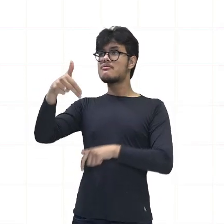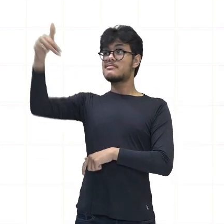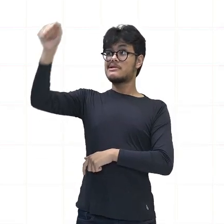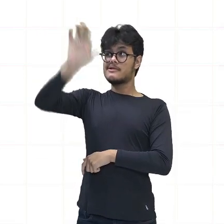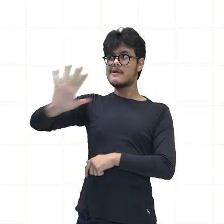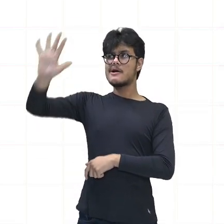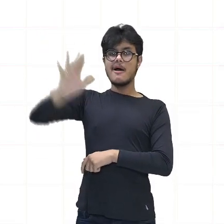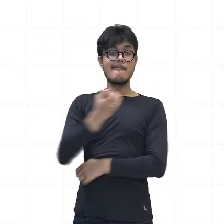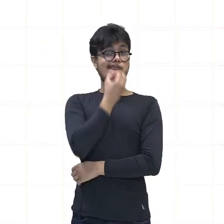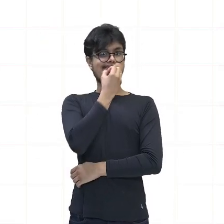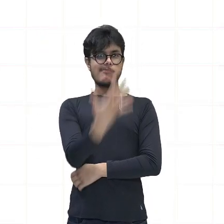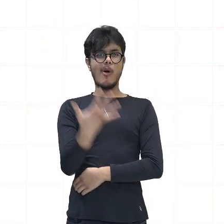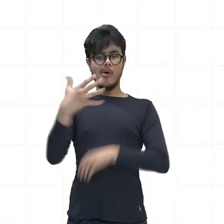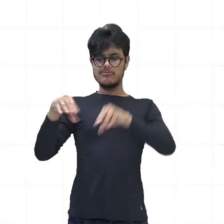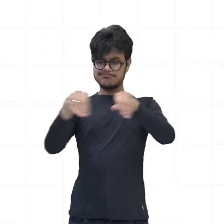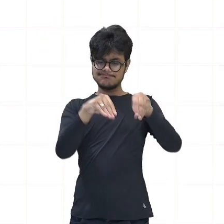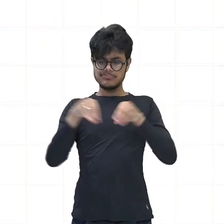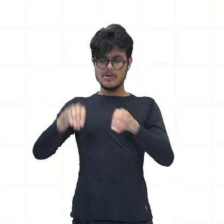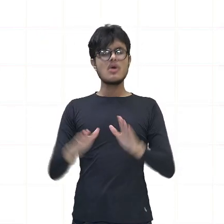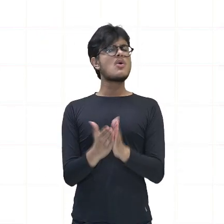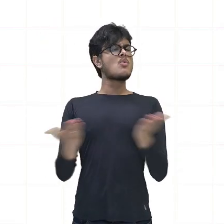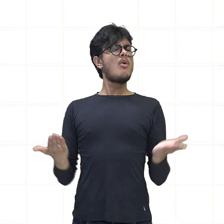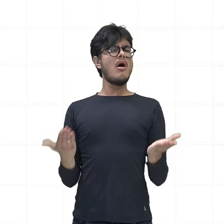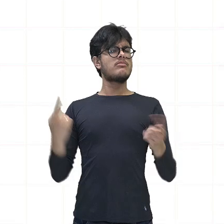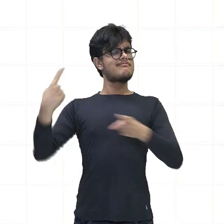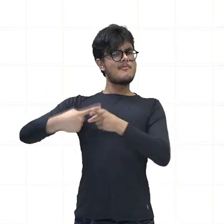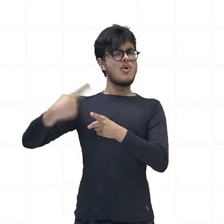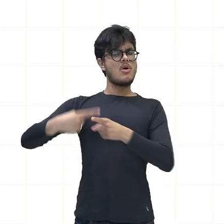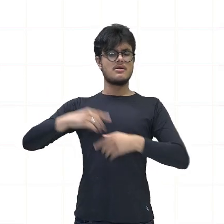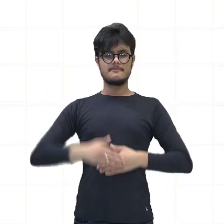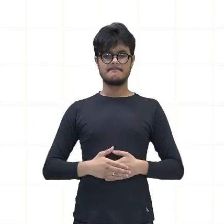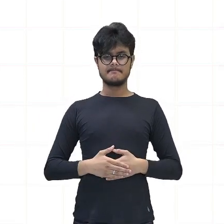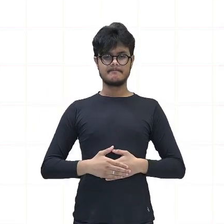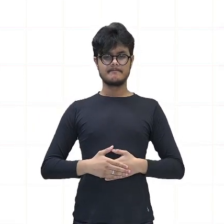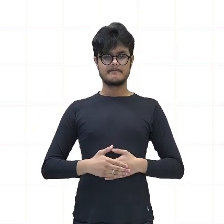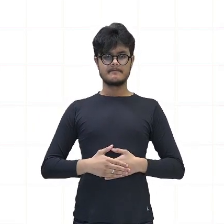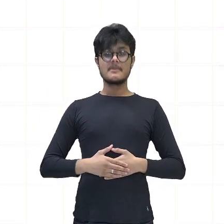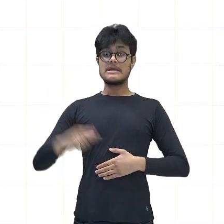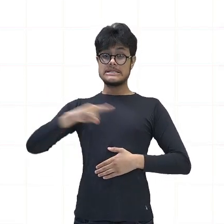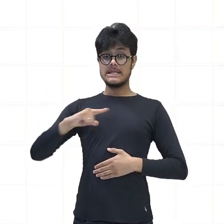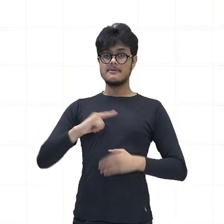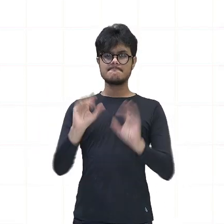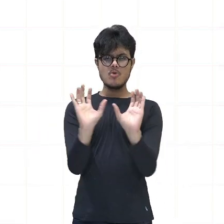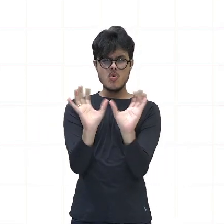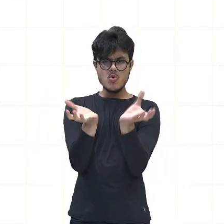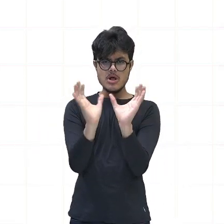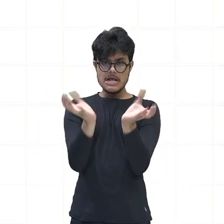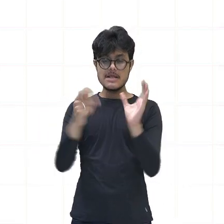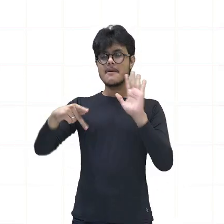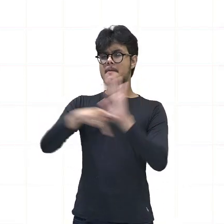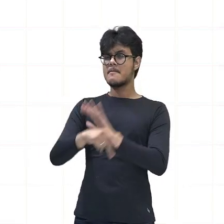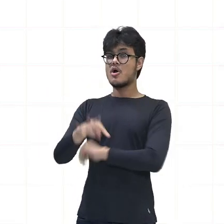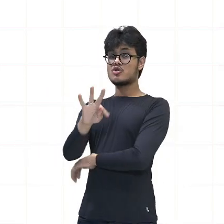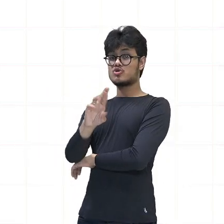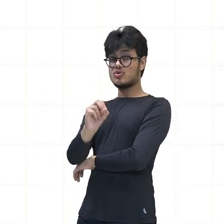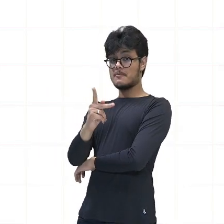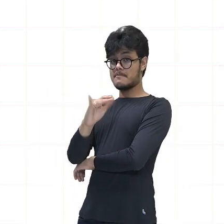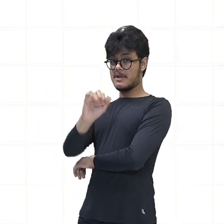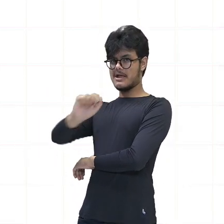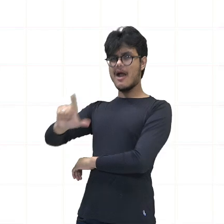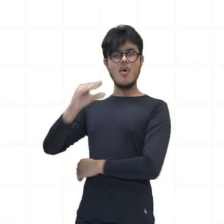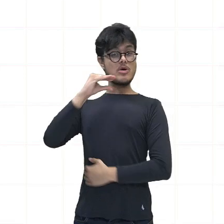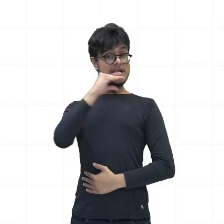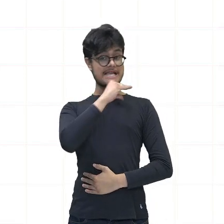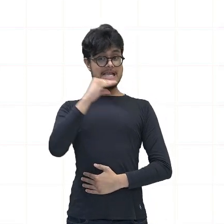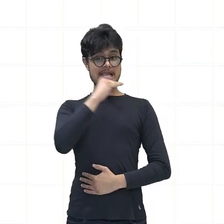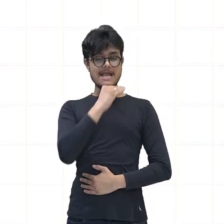nordeste, principalmente. Quais eram esses fatores naturais? Aí nós temos o clima tropical, um clima quente e úmido, o